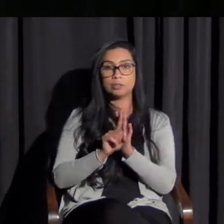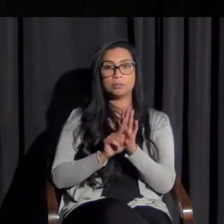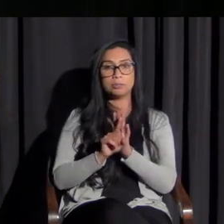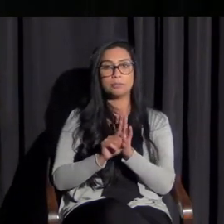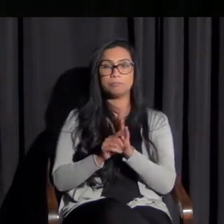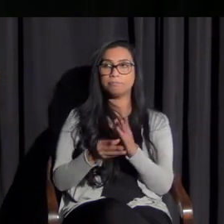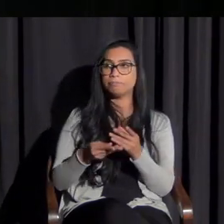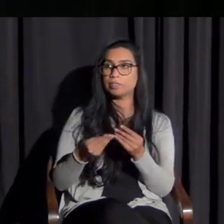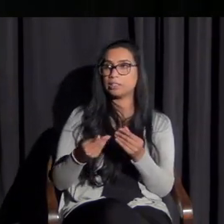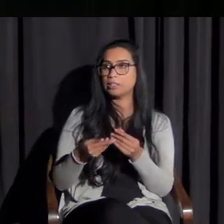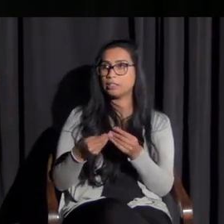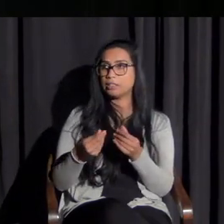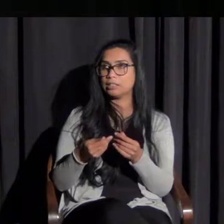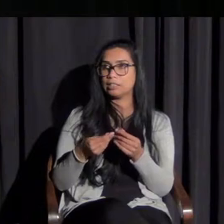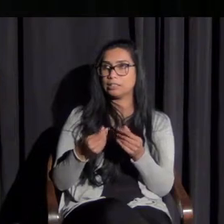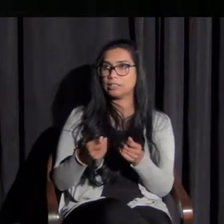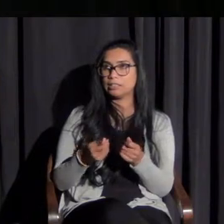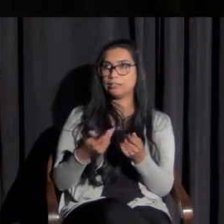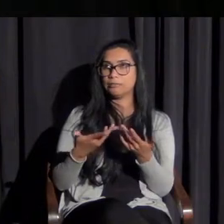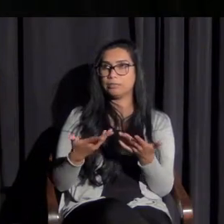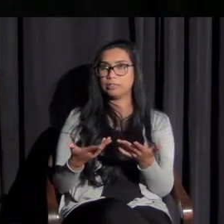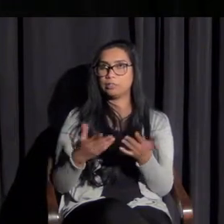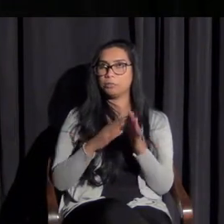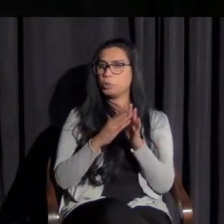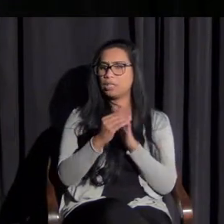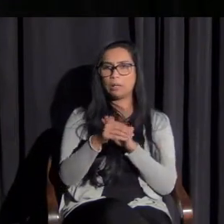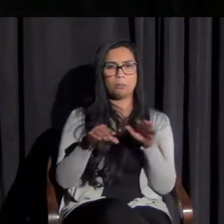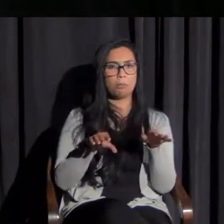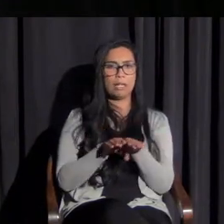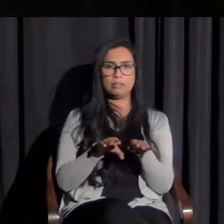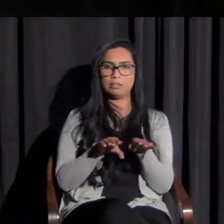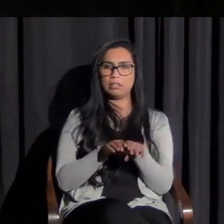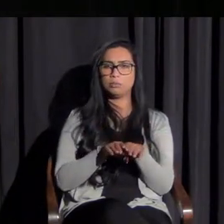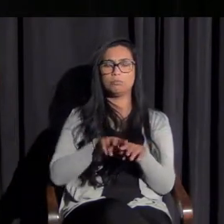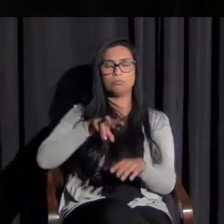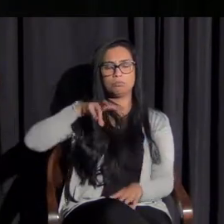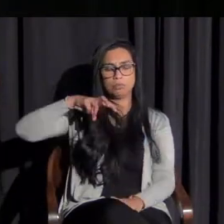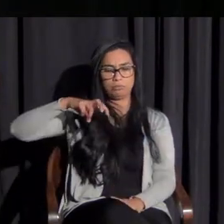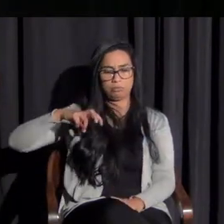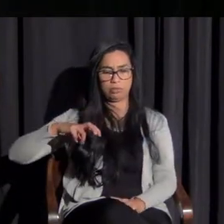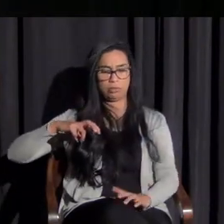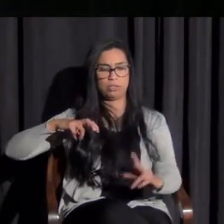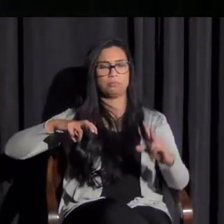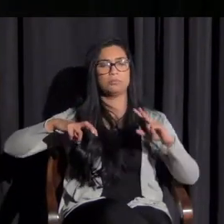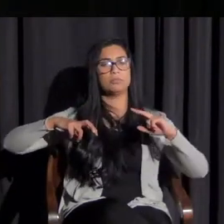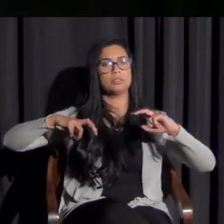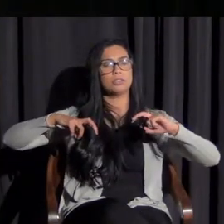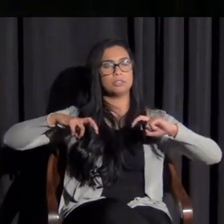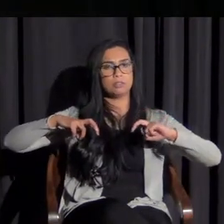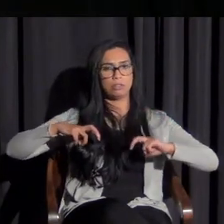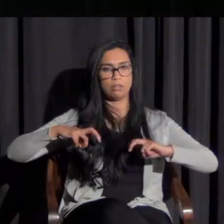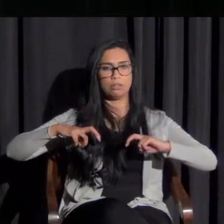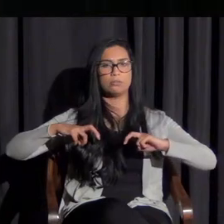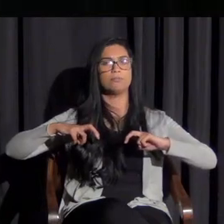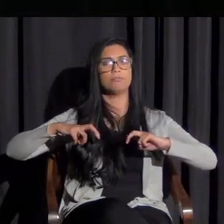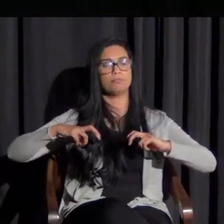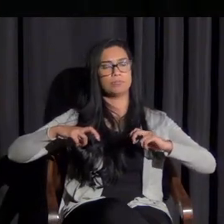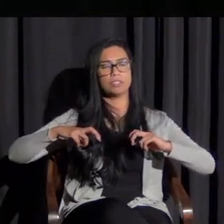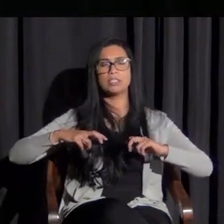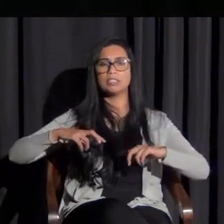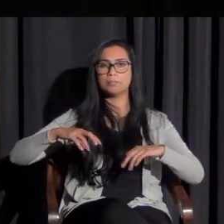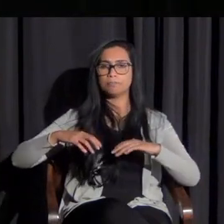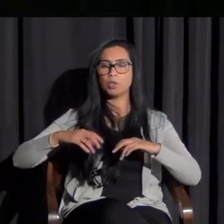bastante clássica, no sentido de ficar sentada durante um tempo, ter uma aproximação com as crianças,